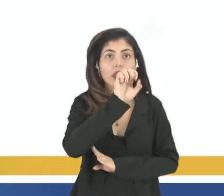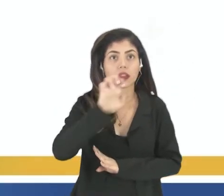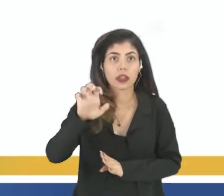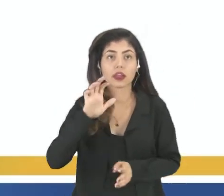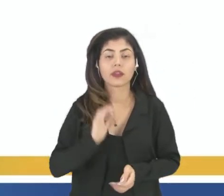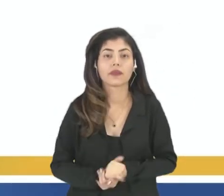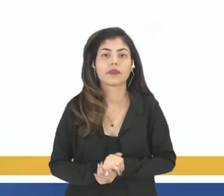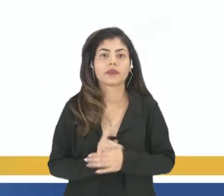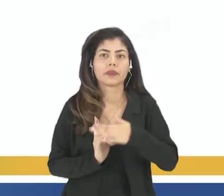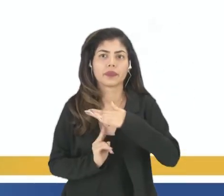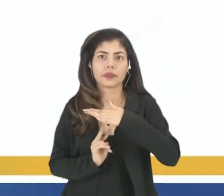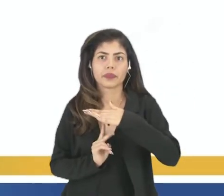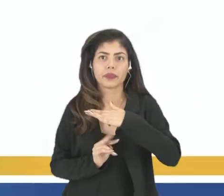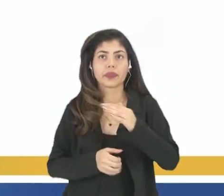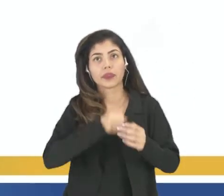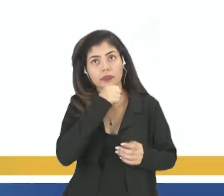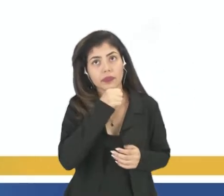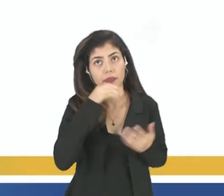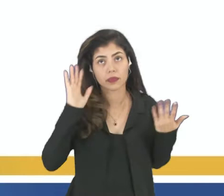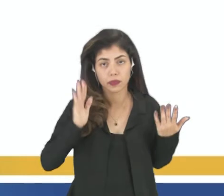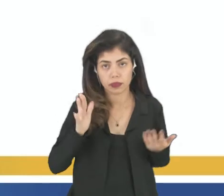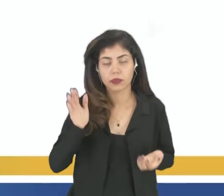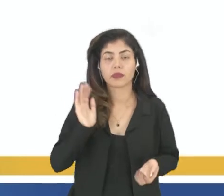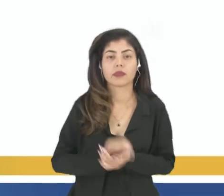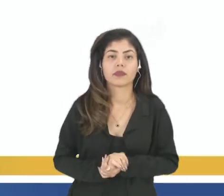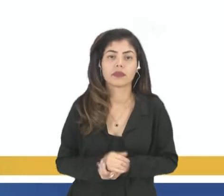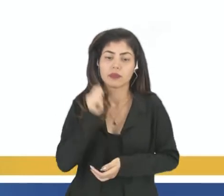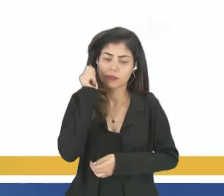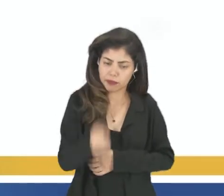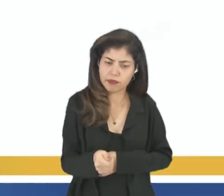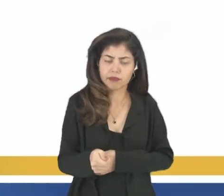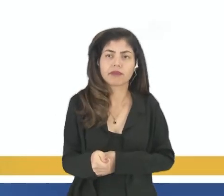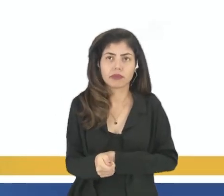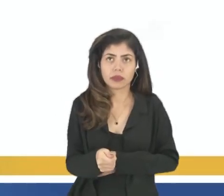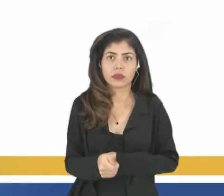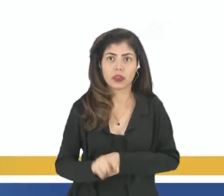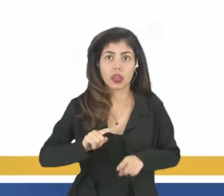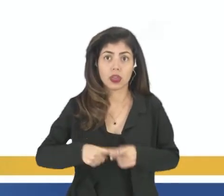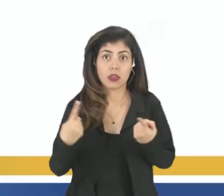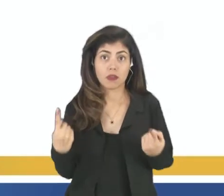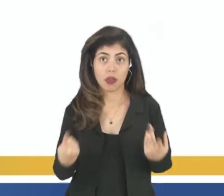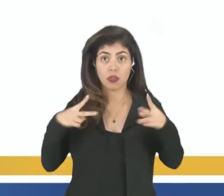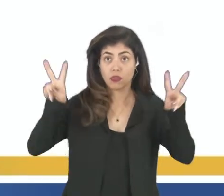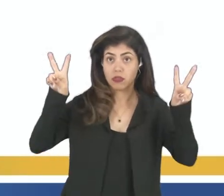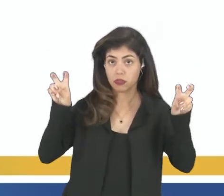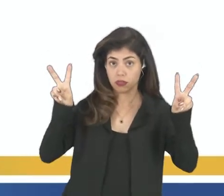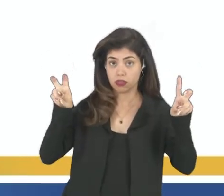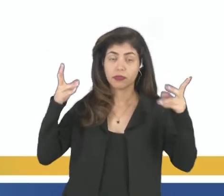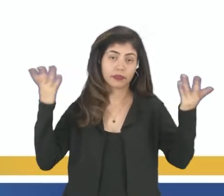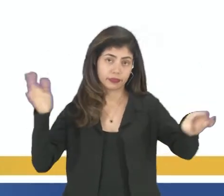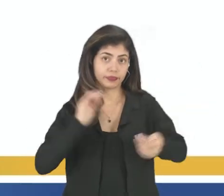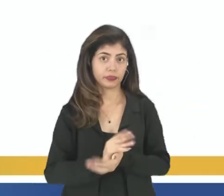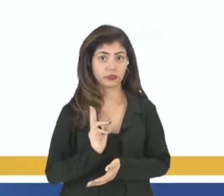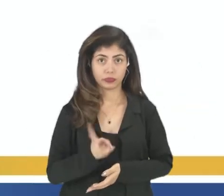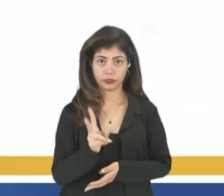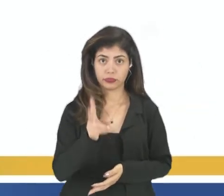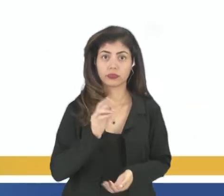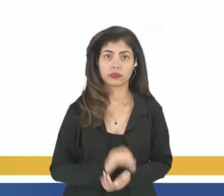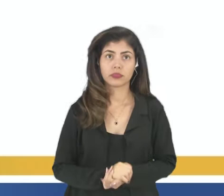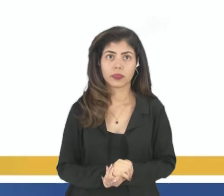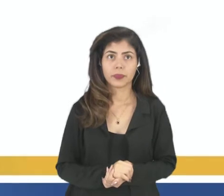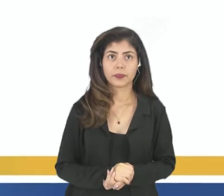para a Praça da Sé, hoje elas estão velhinhas, né, porque isso foi na época da ditadura militar, mas o assunto, o tema continua.